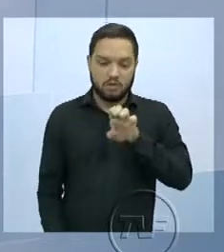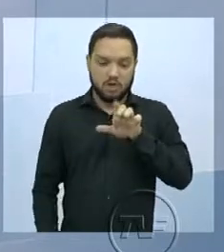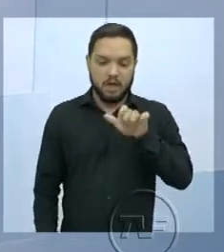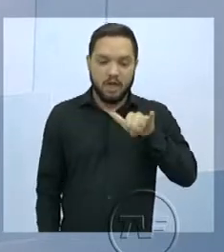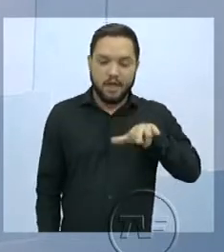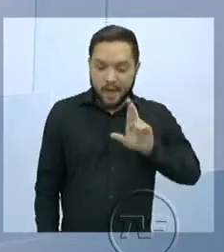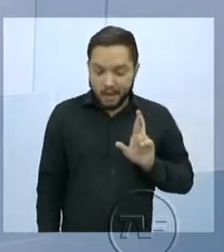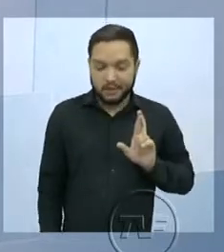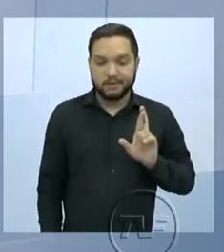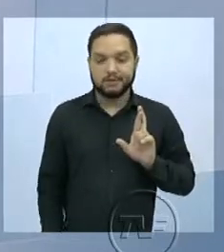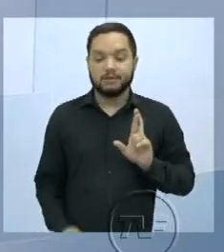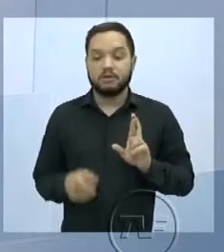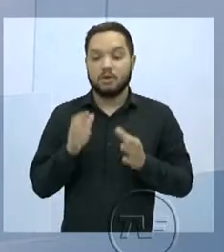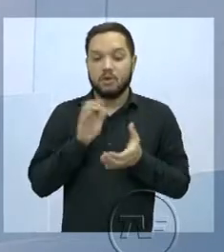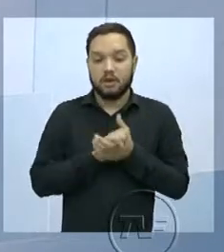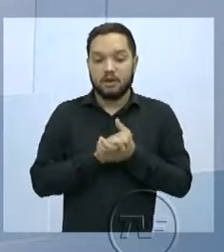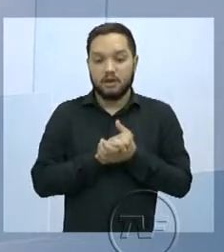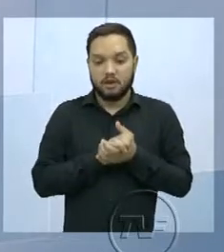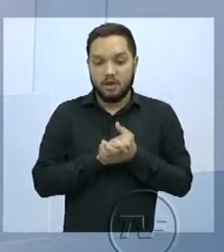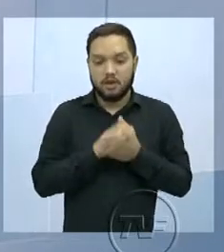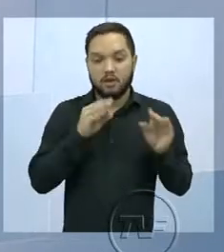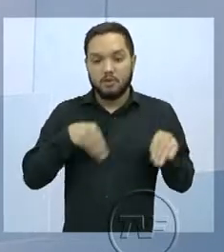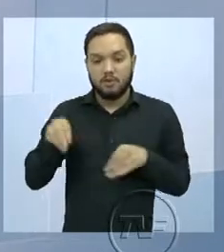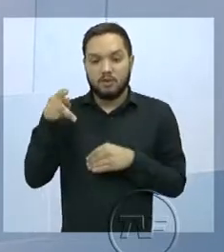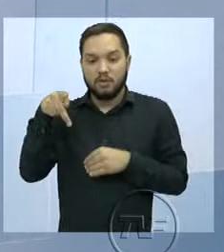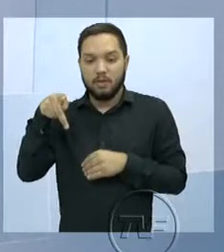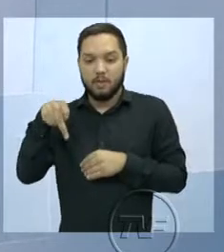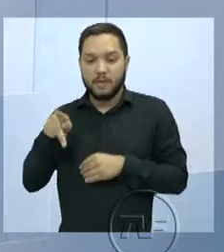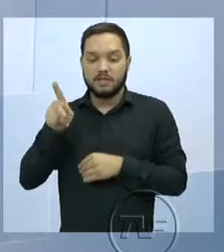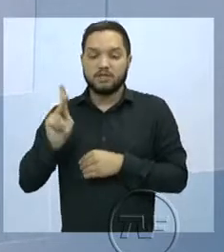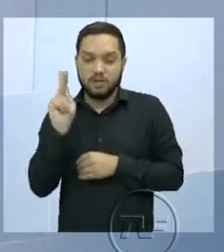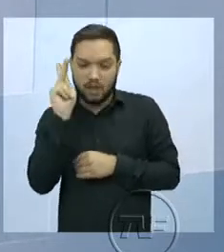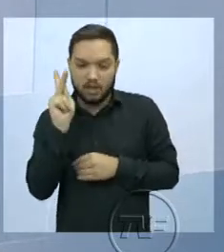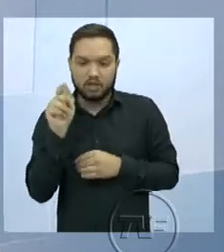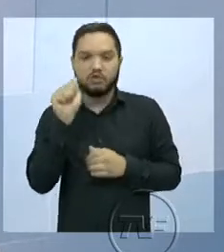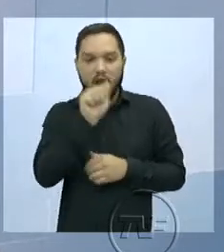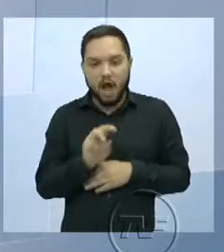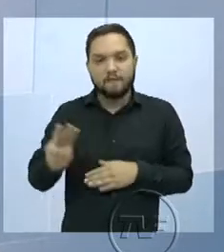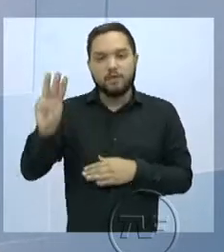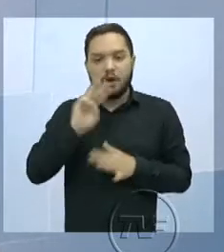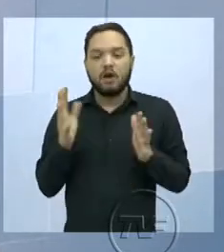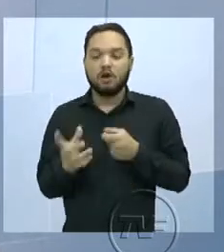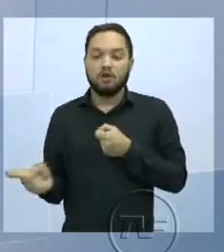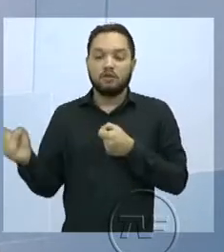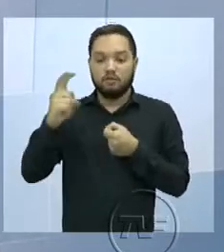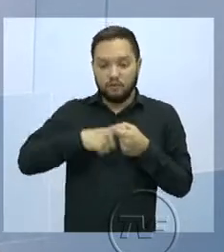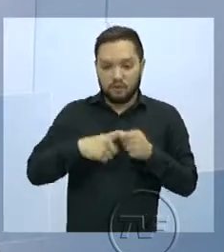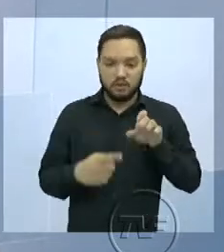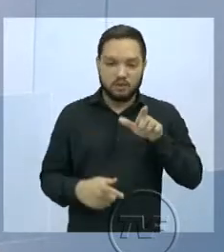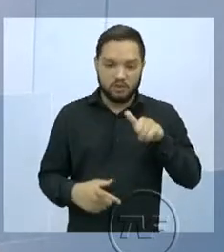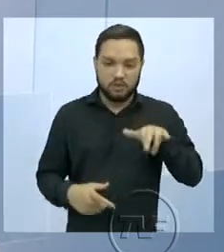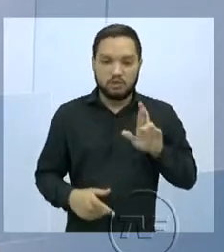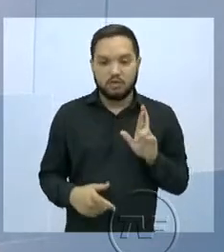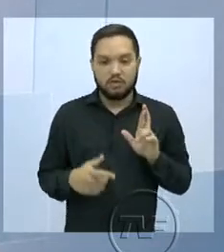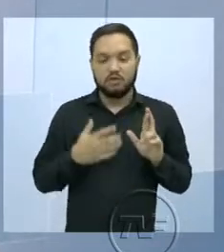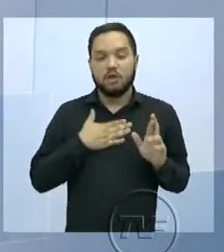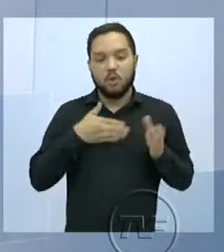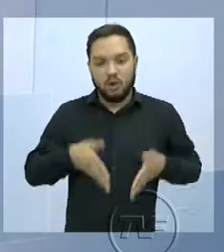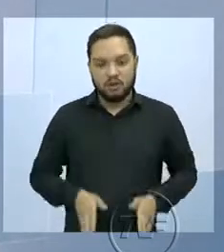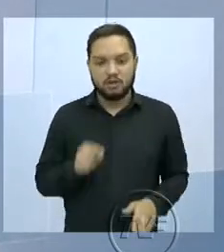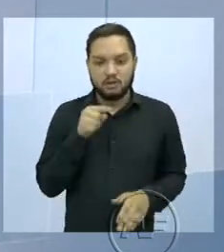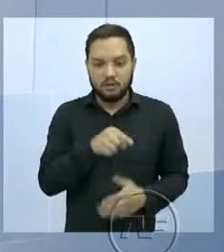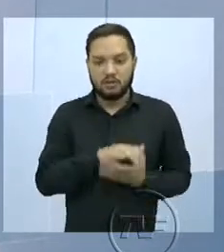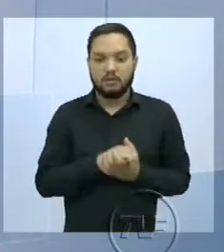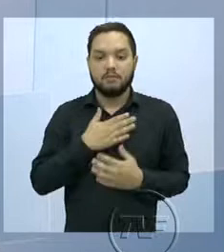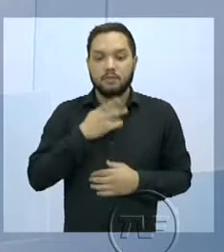saído logo quando casei para o presidente Kennedy, morei no Álvaro Eire. Retornei agora para o bairro Heller, que é o meu bairro de origem, onde